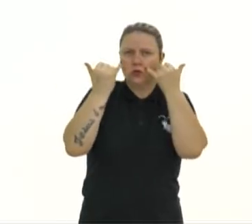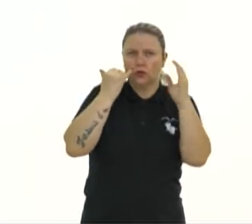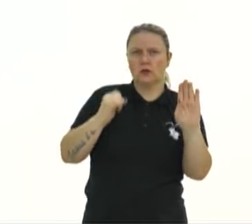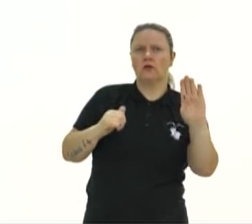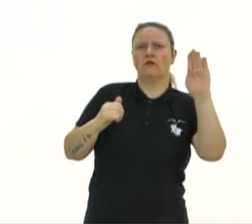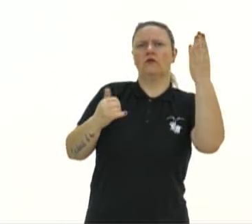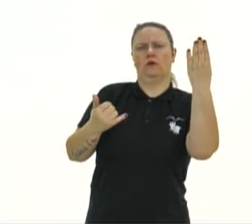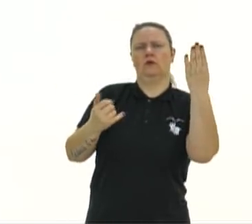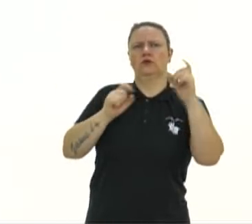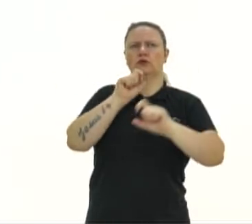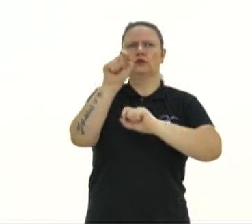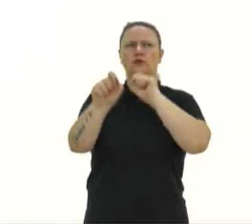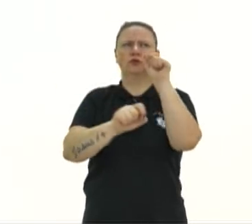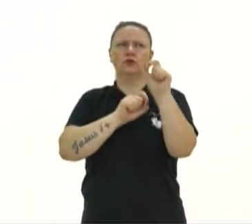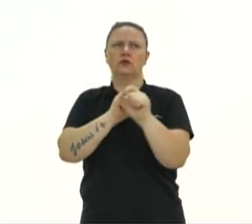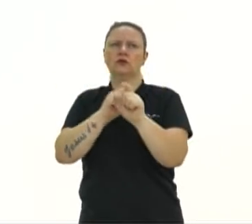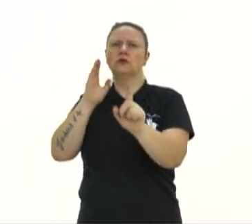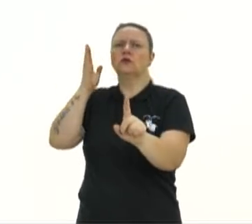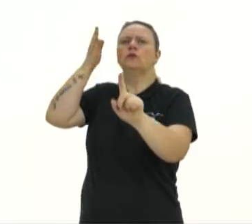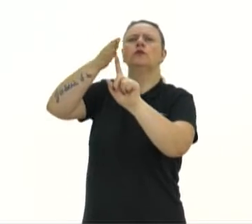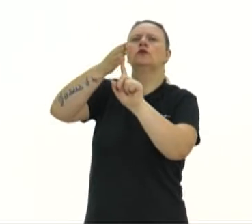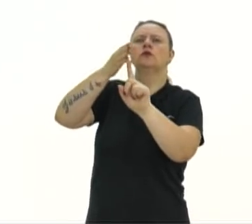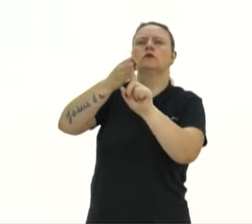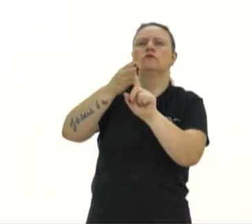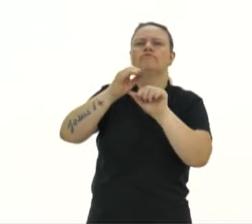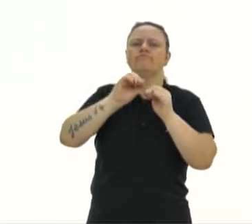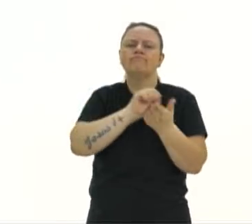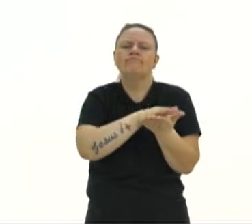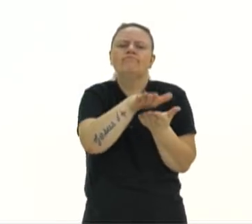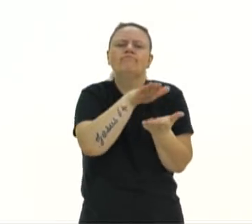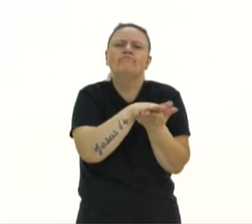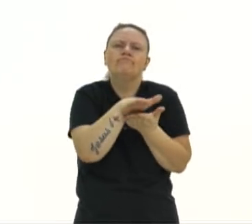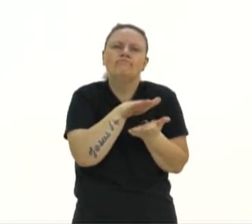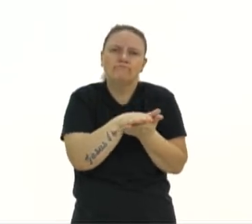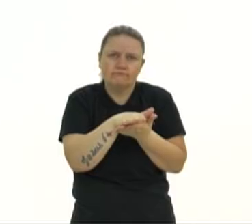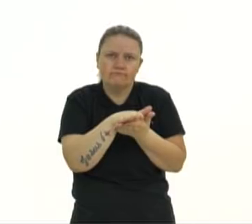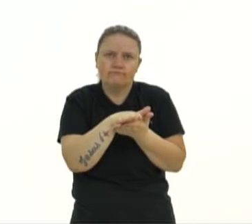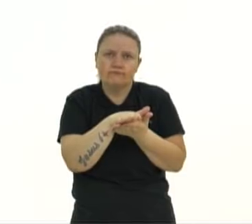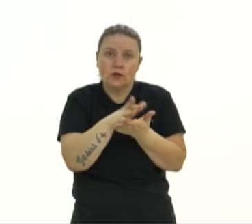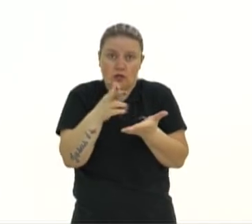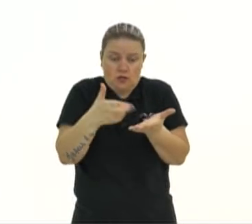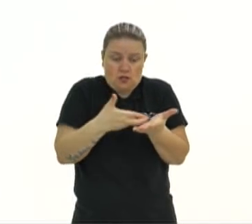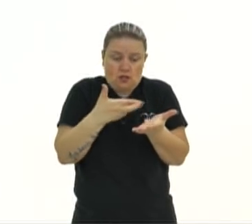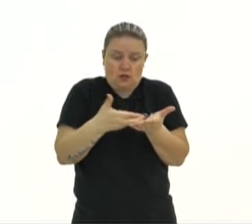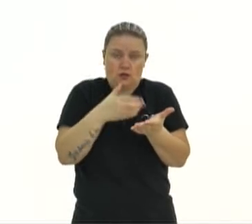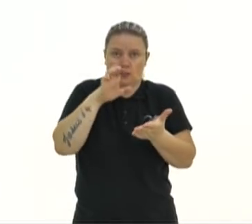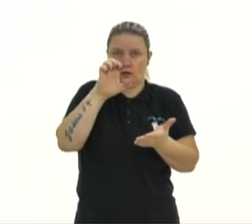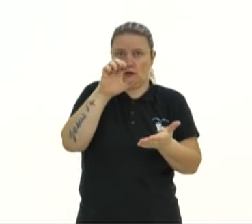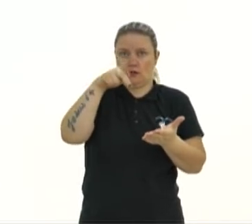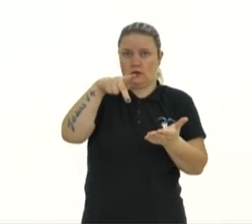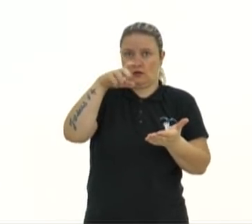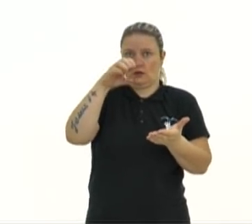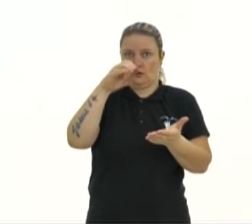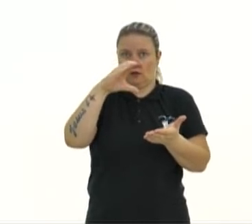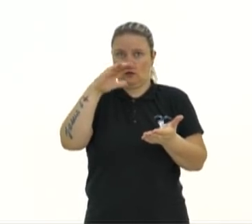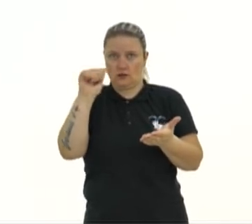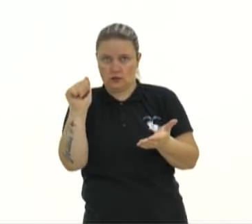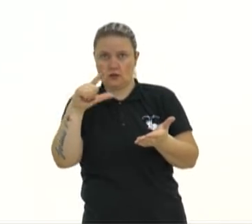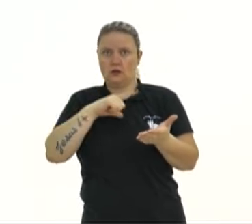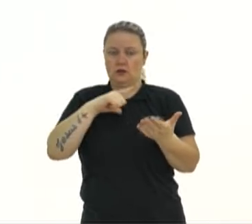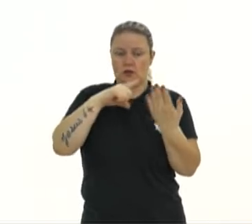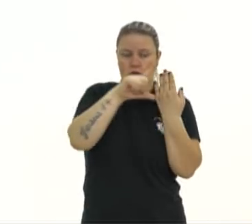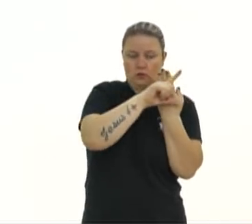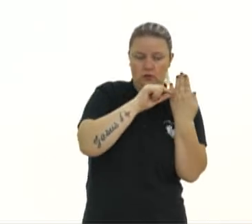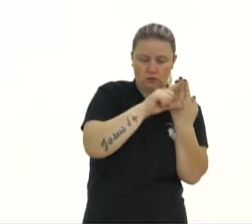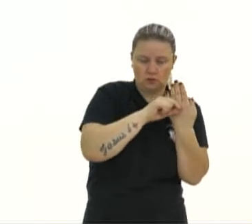publicações? Pense, a notícia foi feita pela revista Época. Então, o jornalista, o